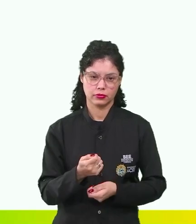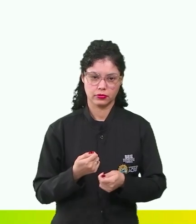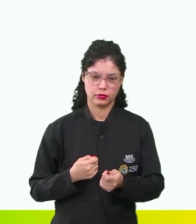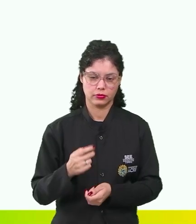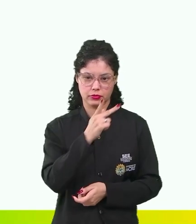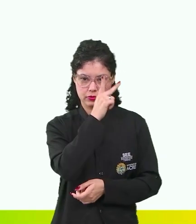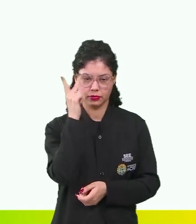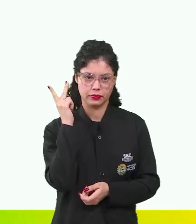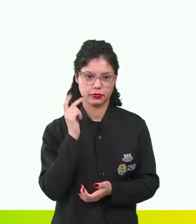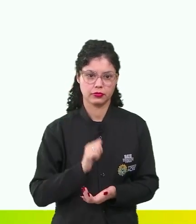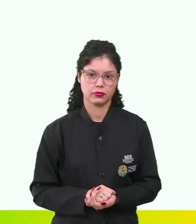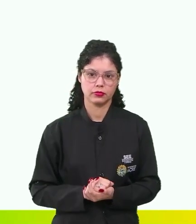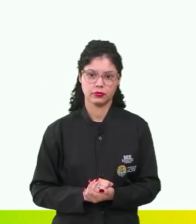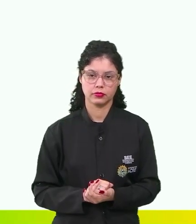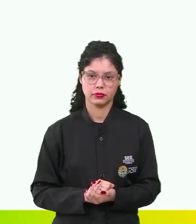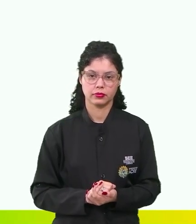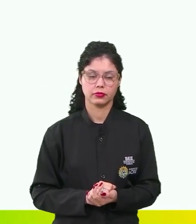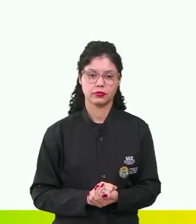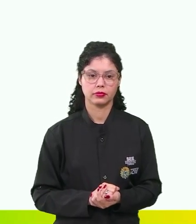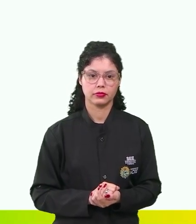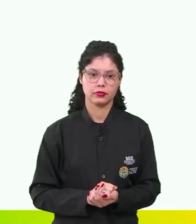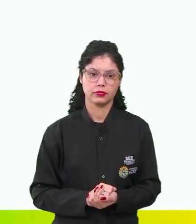que domina as pessoas.